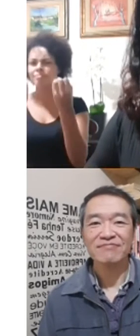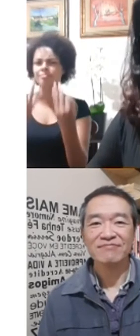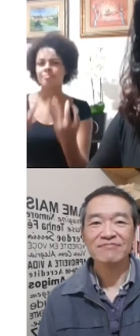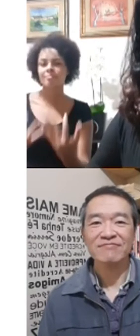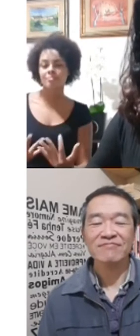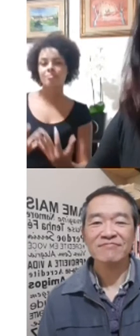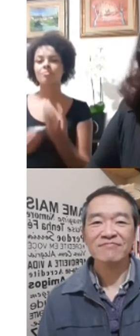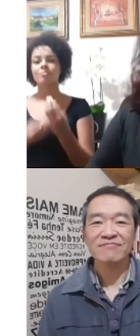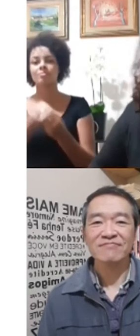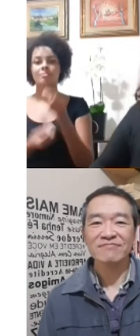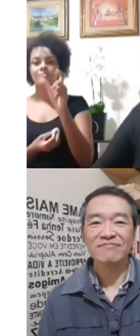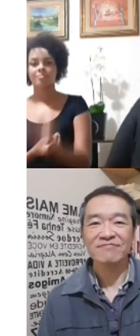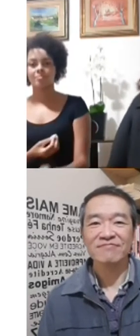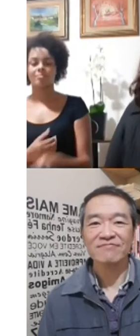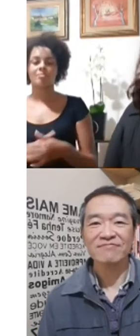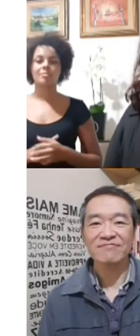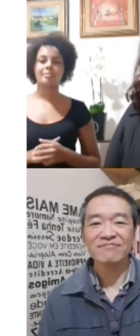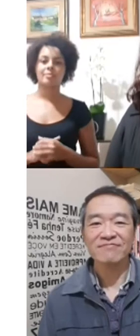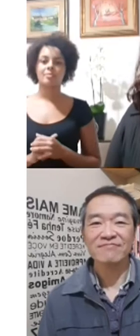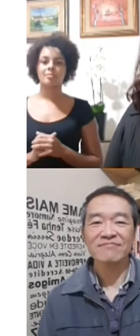né, de você, para a gente começar a conversar.